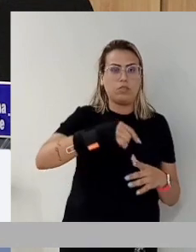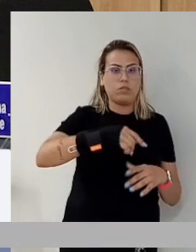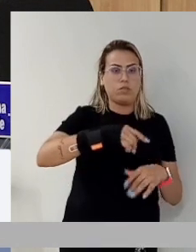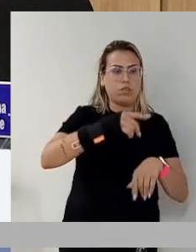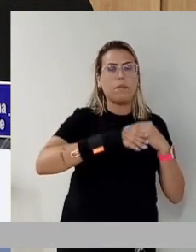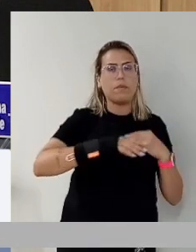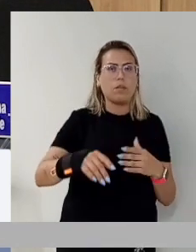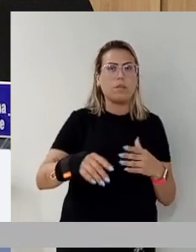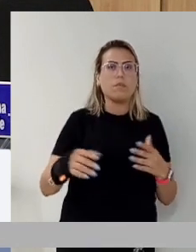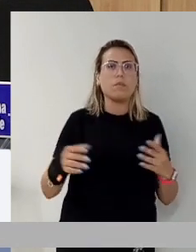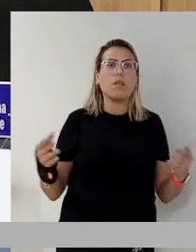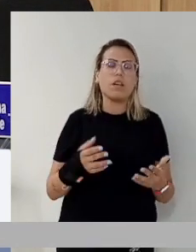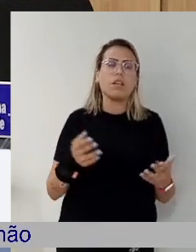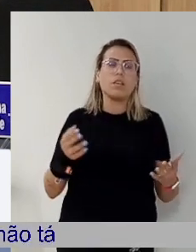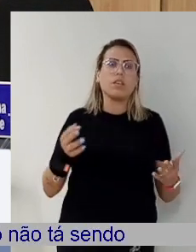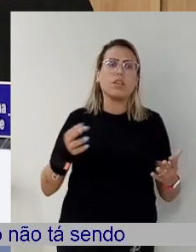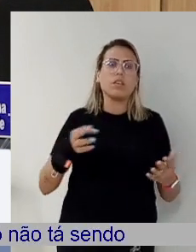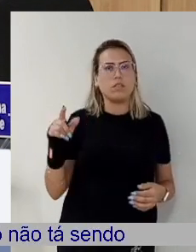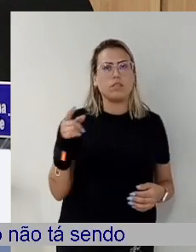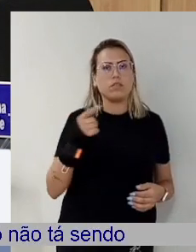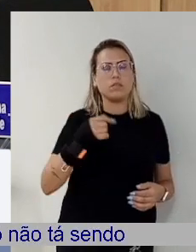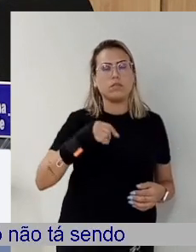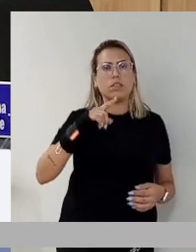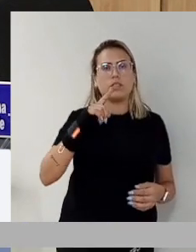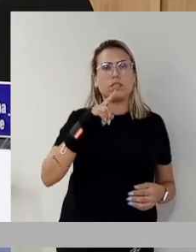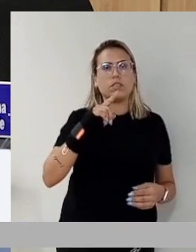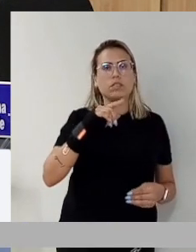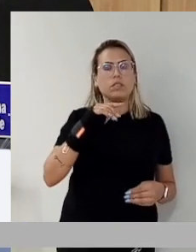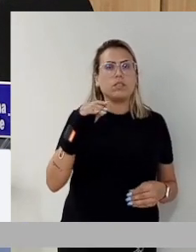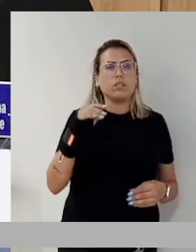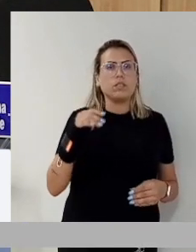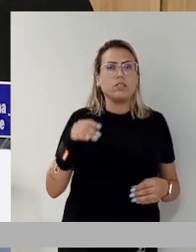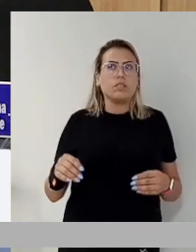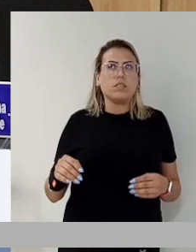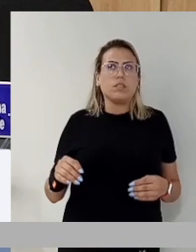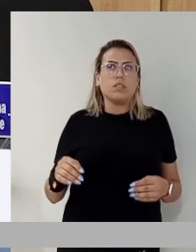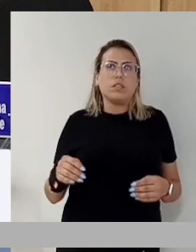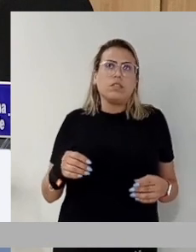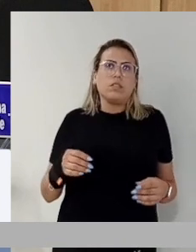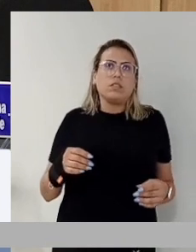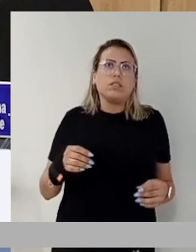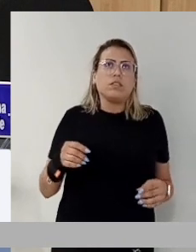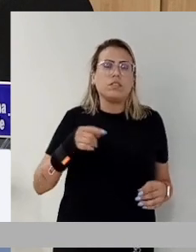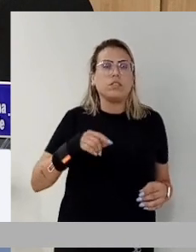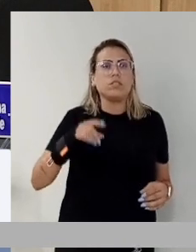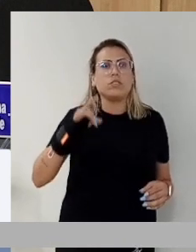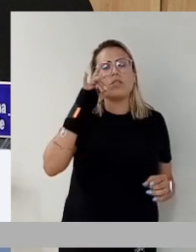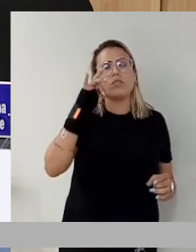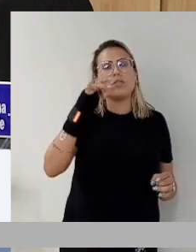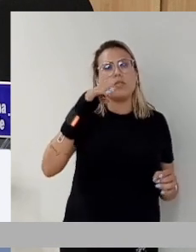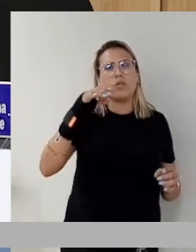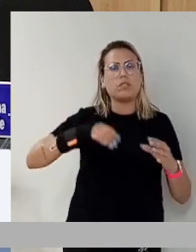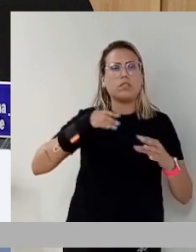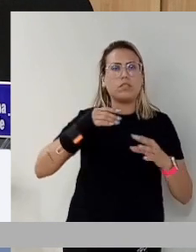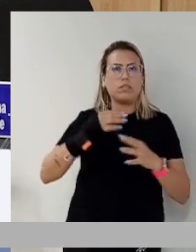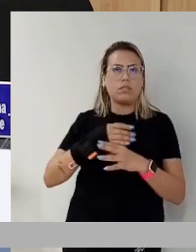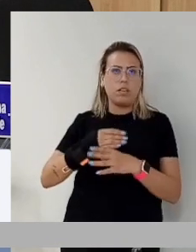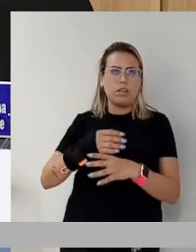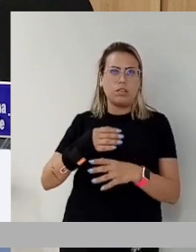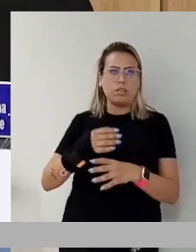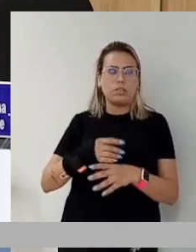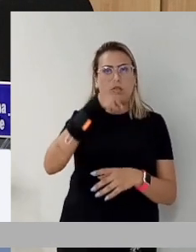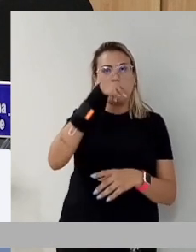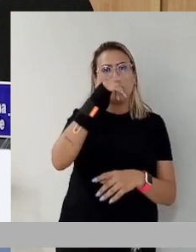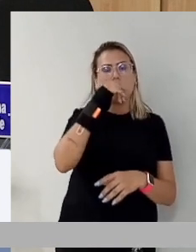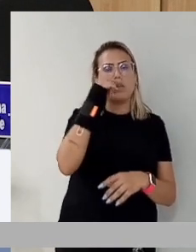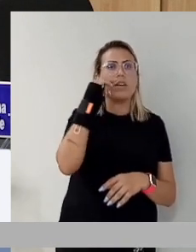rural não é só não tá sendo contemplado eh a só a zona urbana ho água da Bica foi um dos